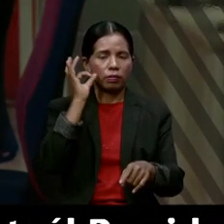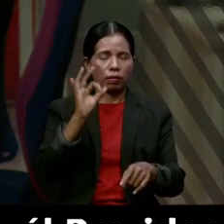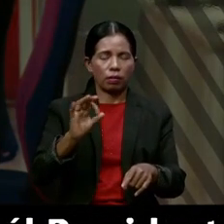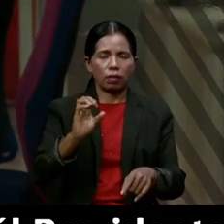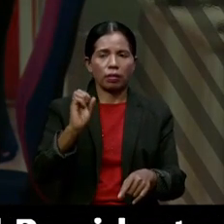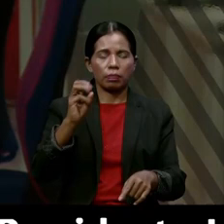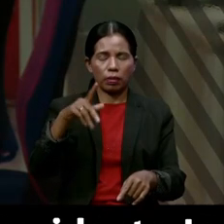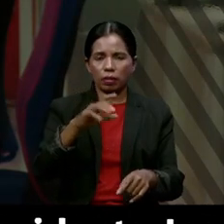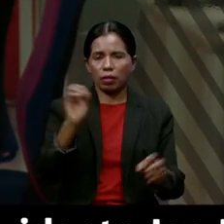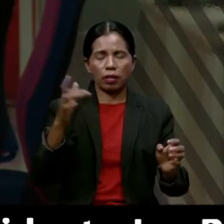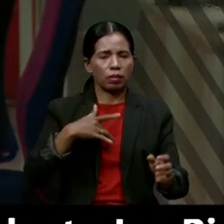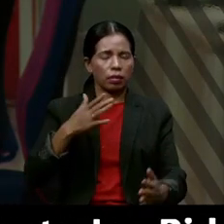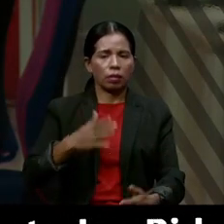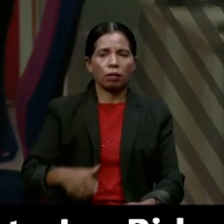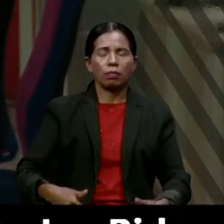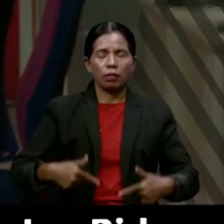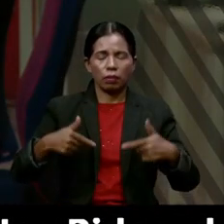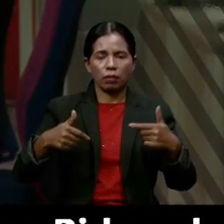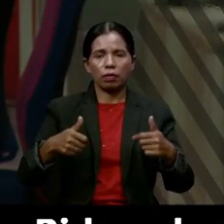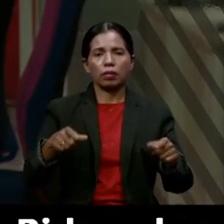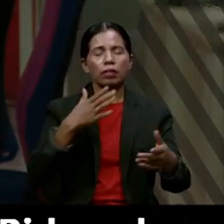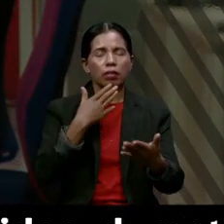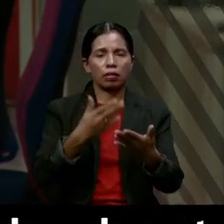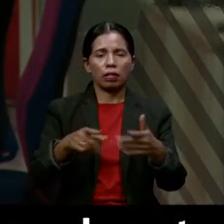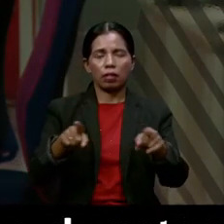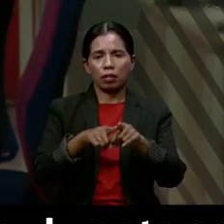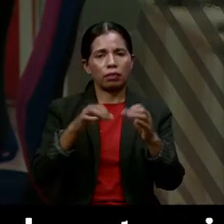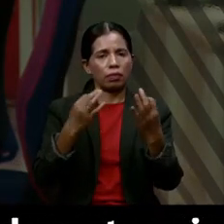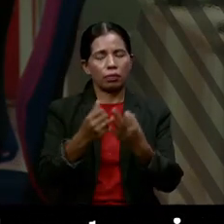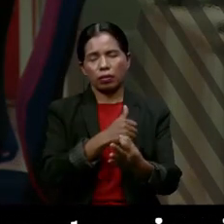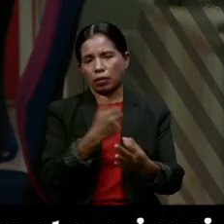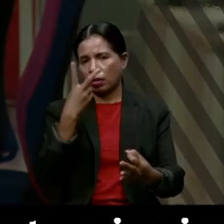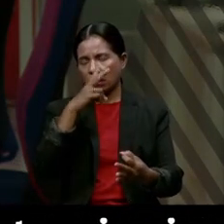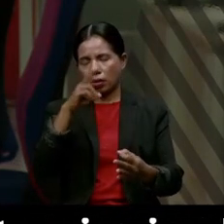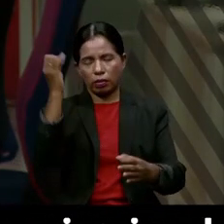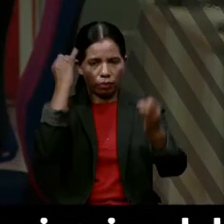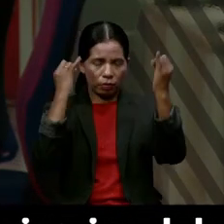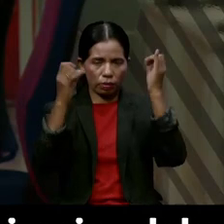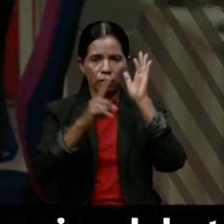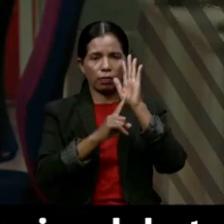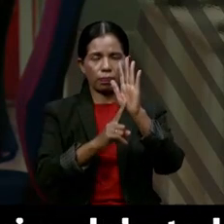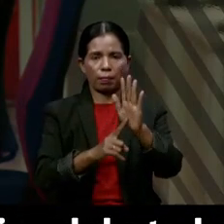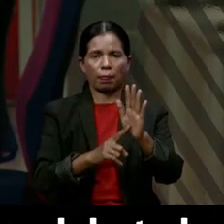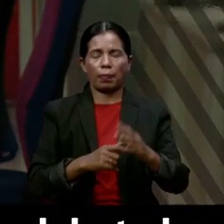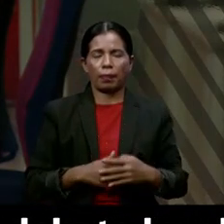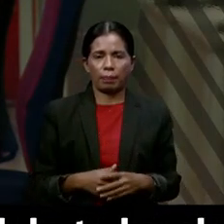la senti moris digno hanesan familia sira selo. Tirma acompanha a informação ne be GMN preparona.